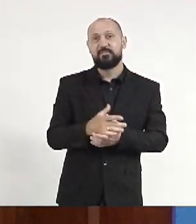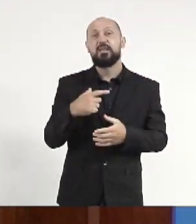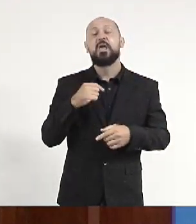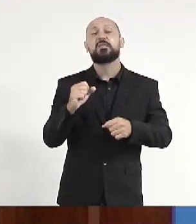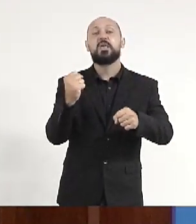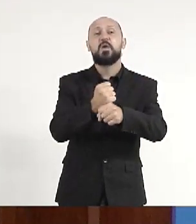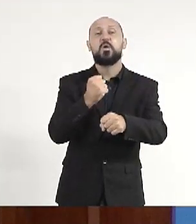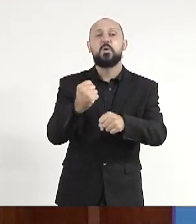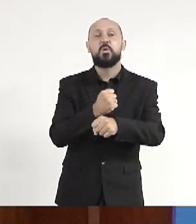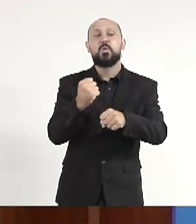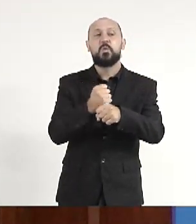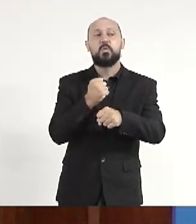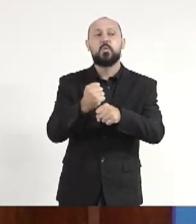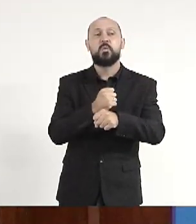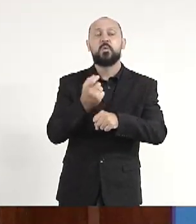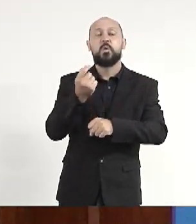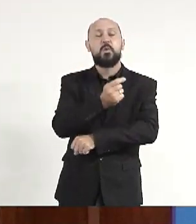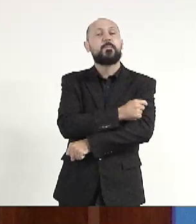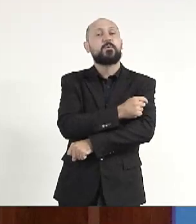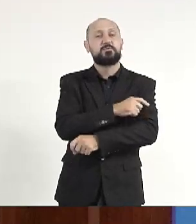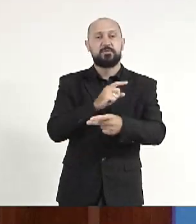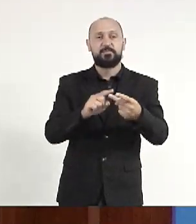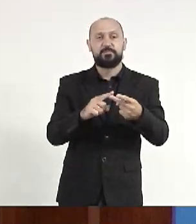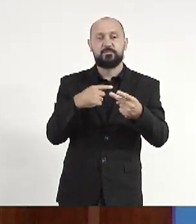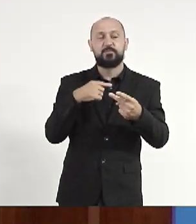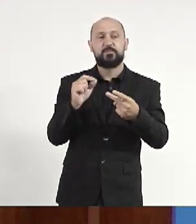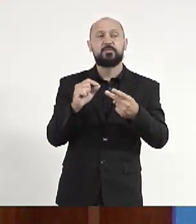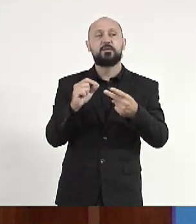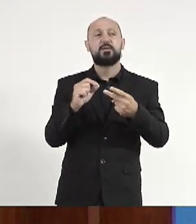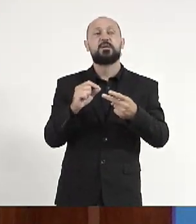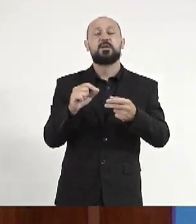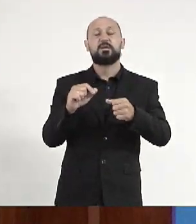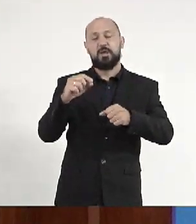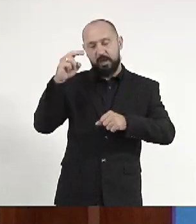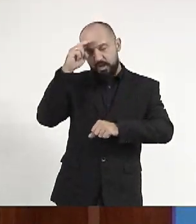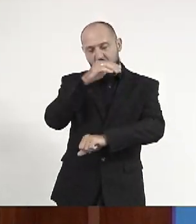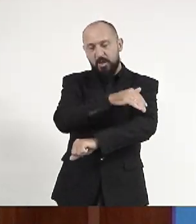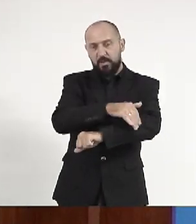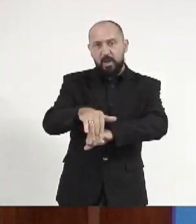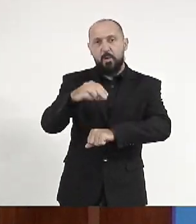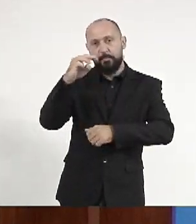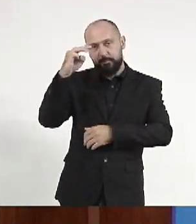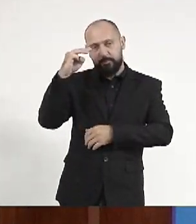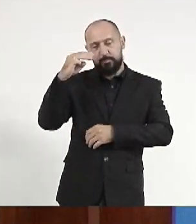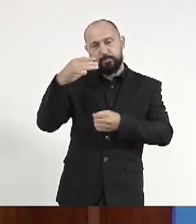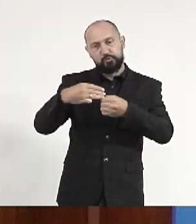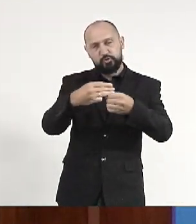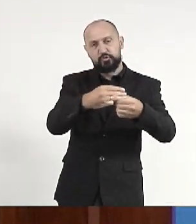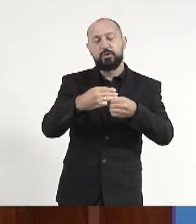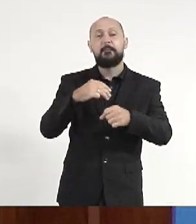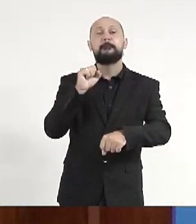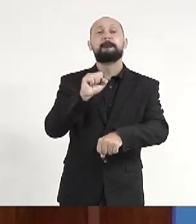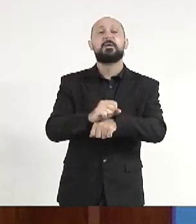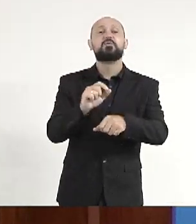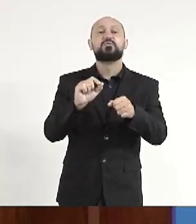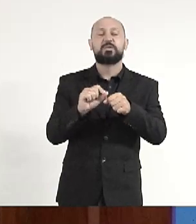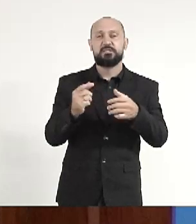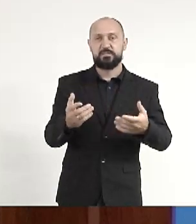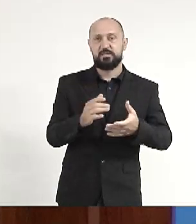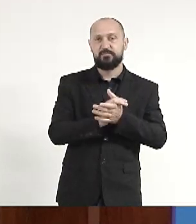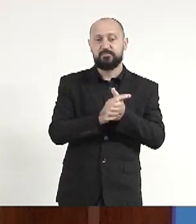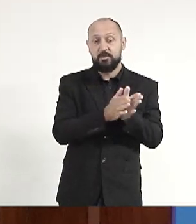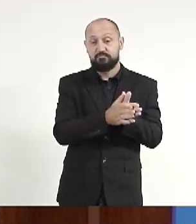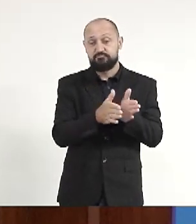é que constrói o posto de saúde? Quem é que licita e pavimenta a obra? É o município deixa de executar. Então,